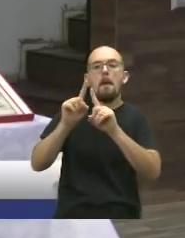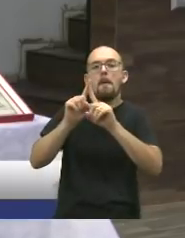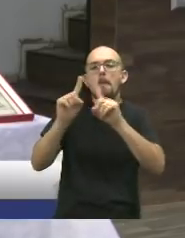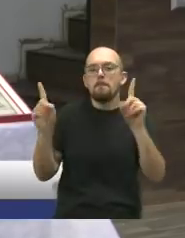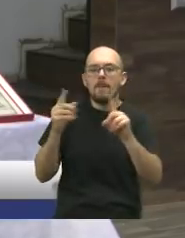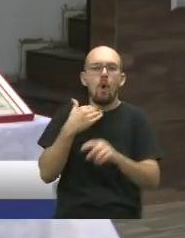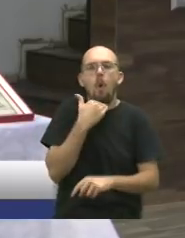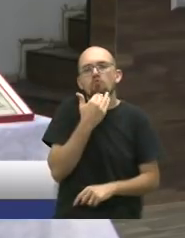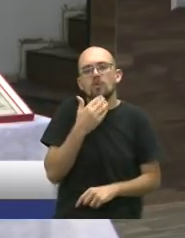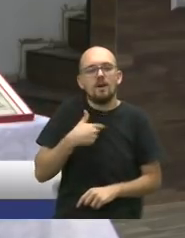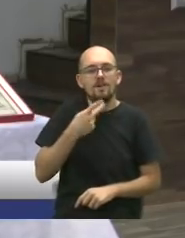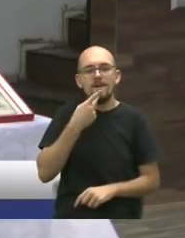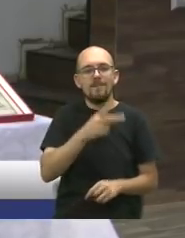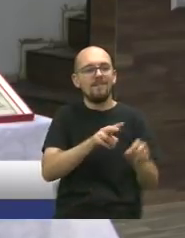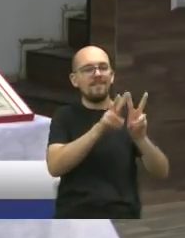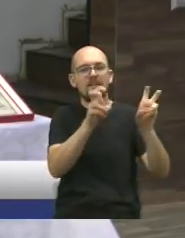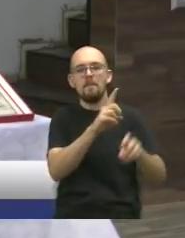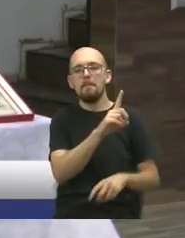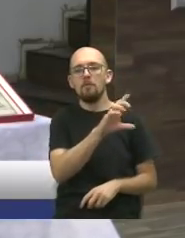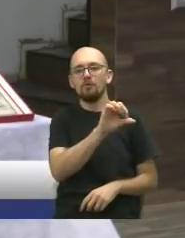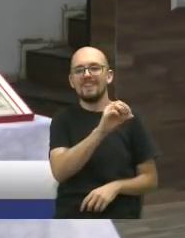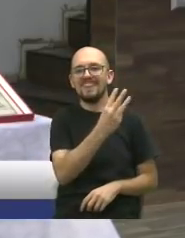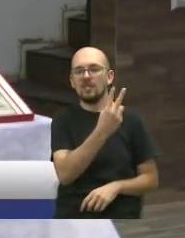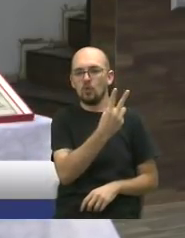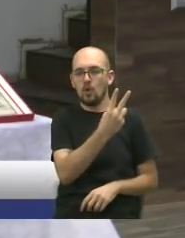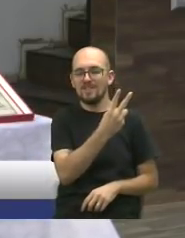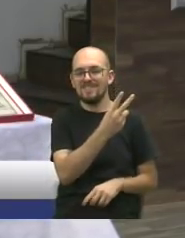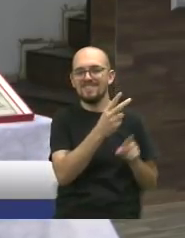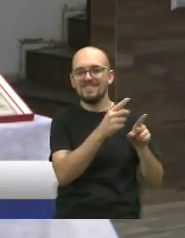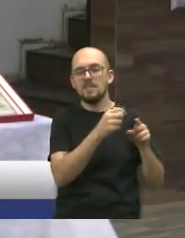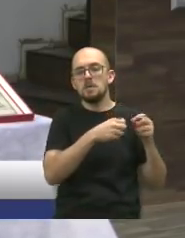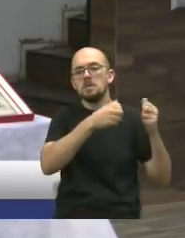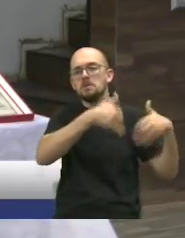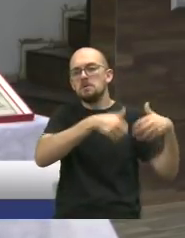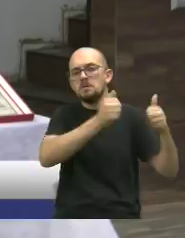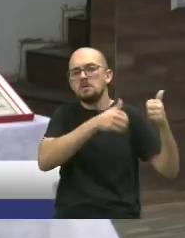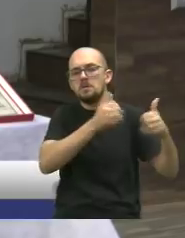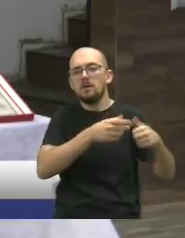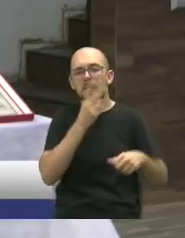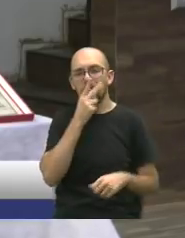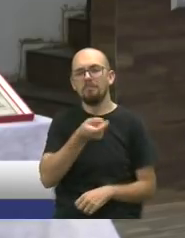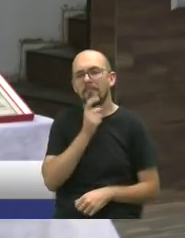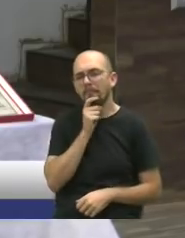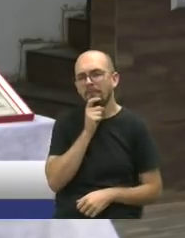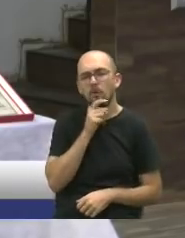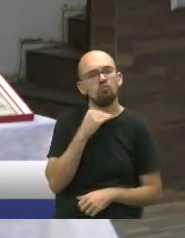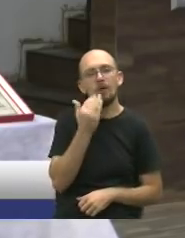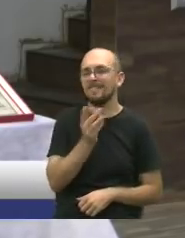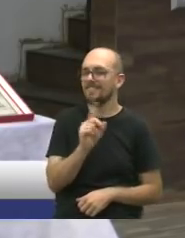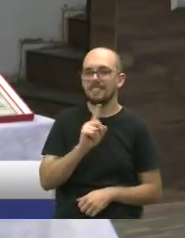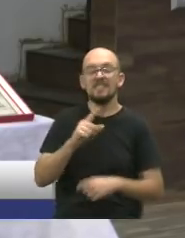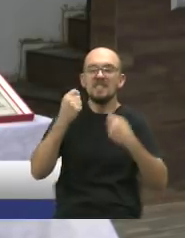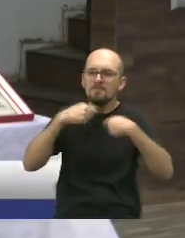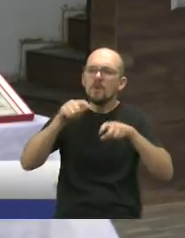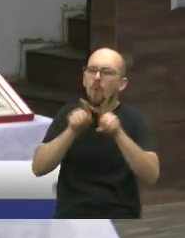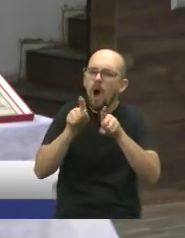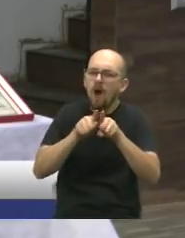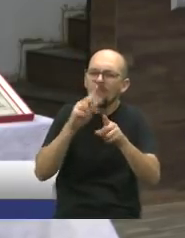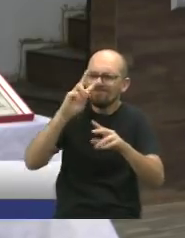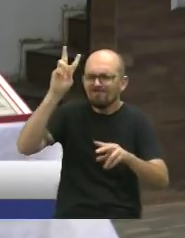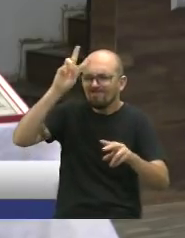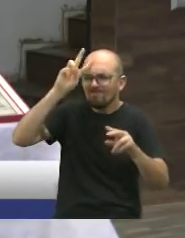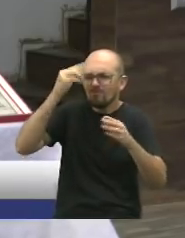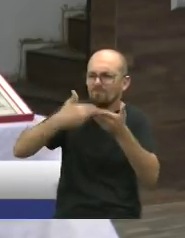modo atraente se vocês não me acompanharem nessa viagem, porque é uma viagem, não é força de expressão, é uma